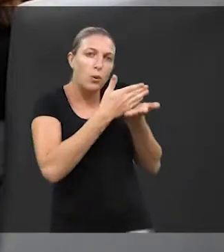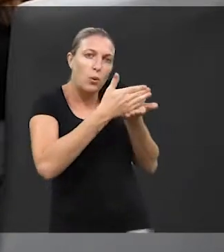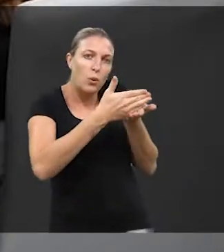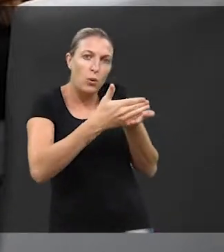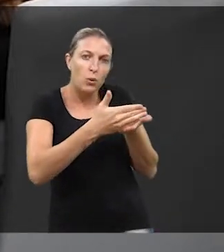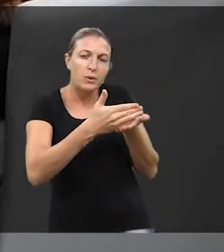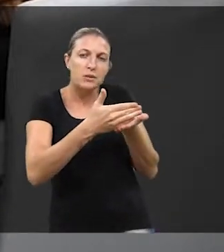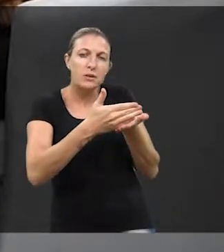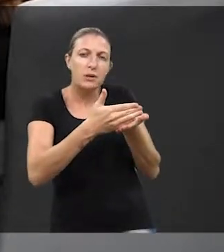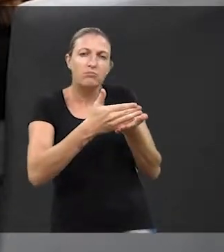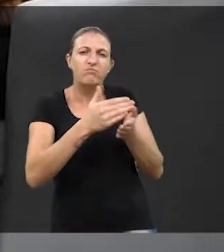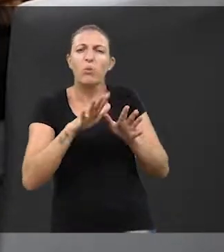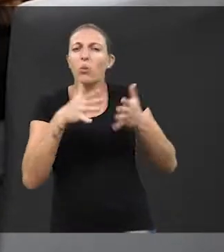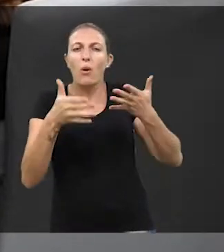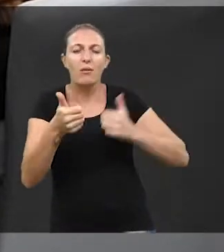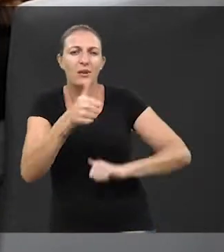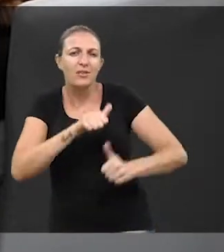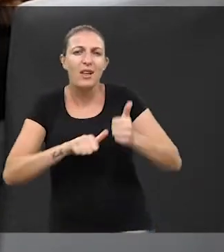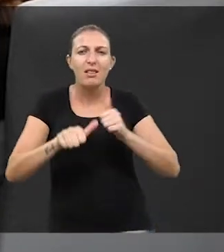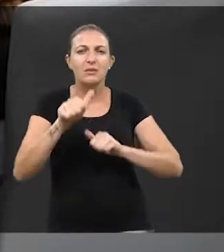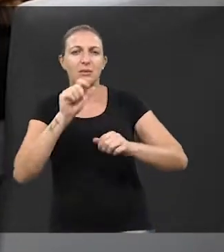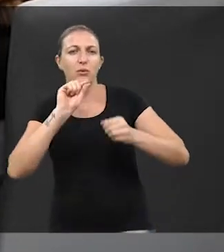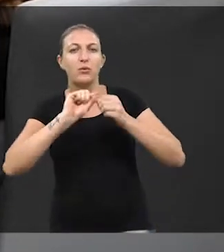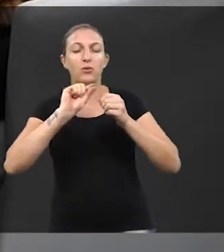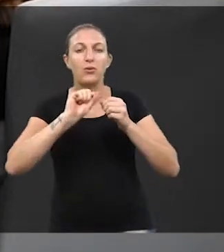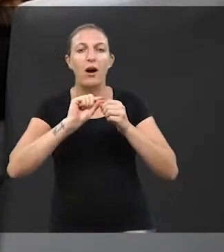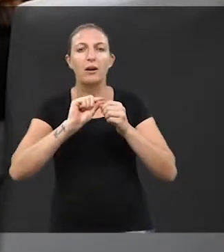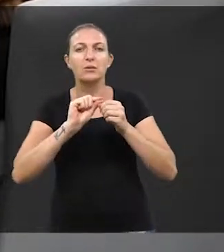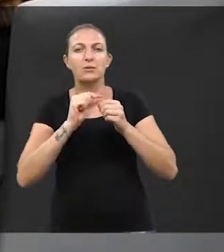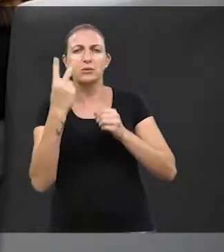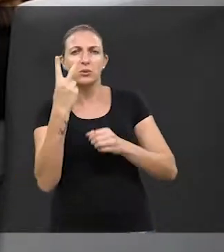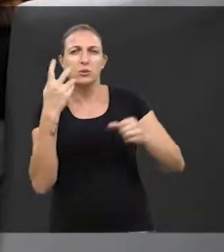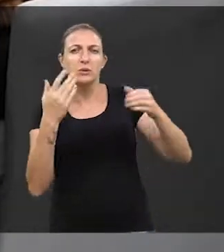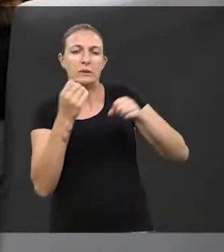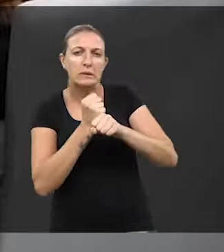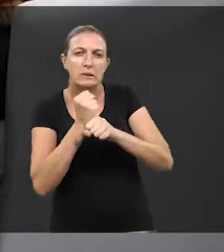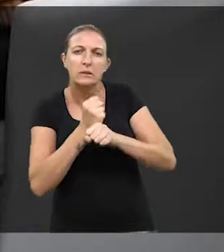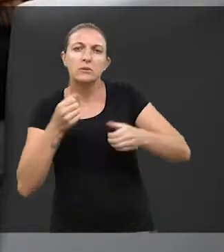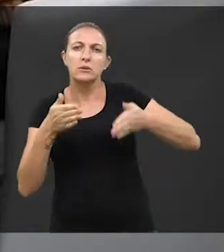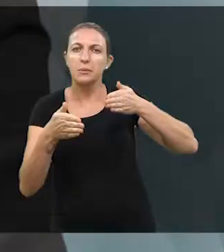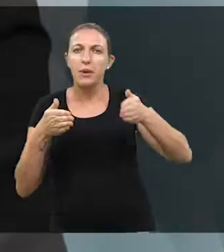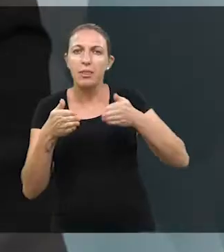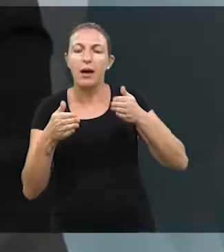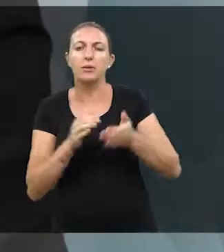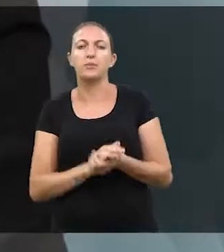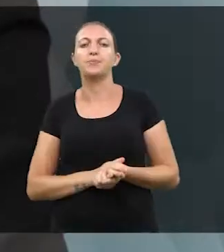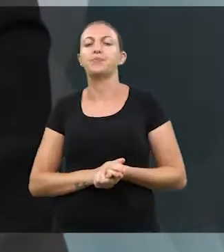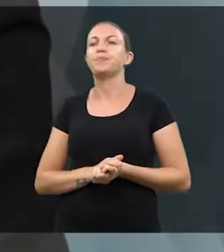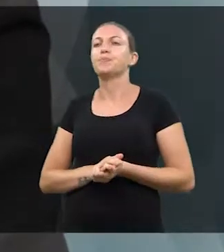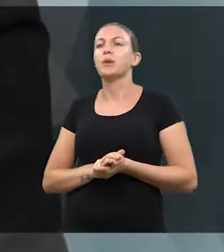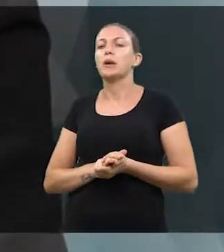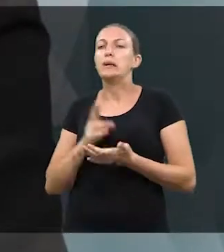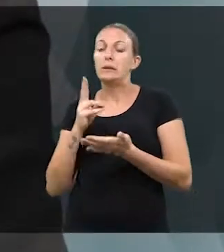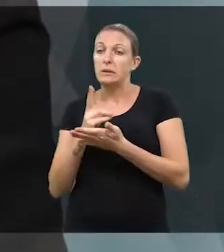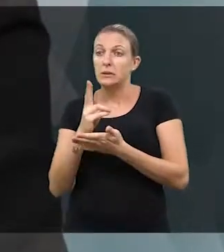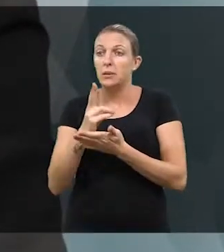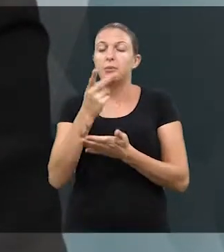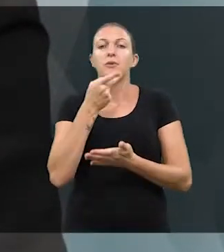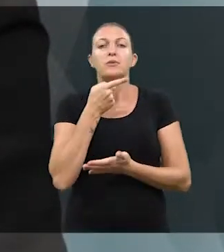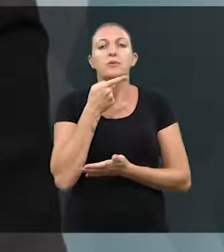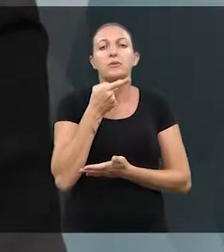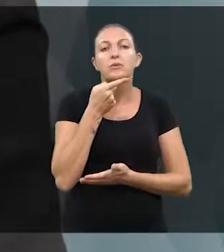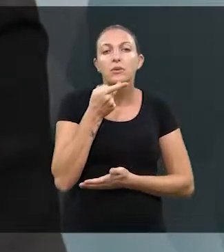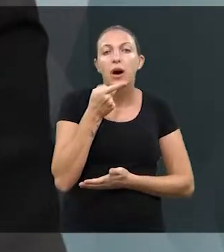então que avaliação você faz durante esse seus dois primeiros anos de mandato aqui muito bem eu sempre digo é